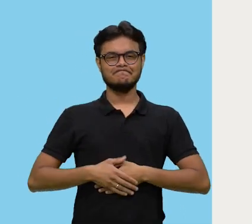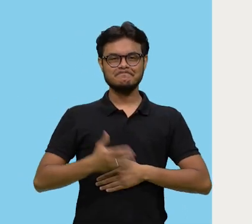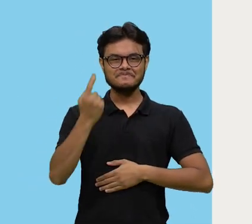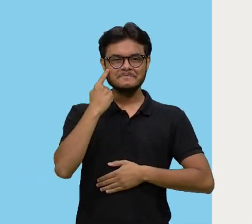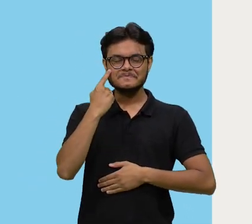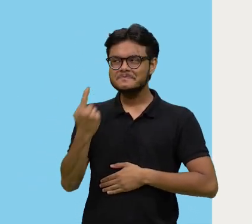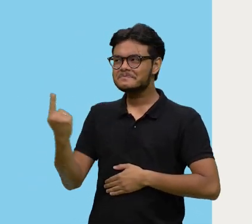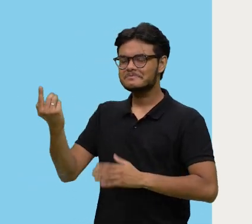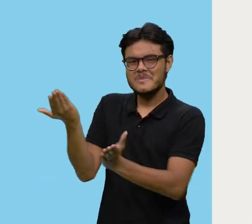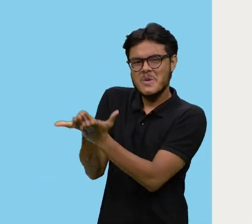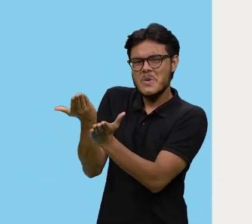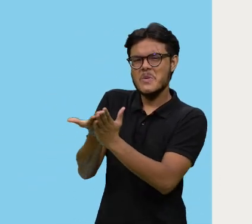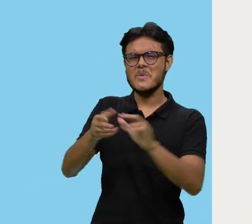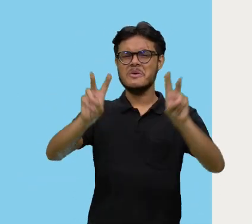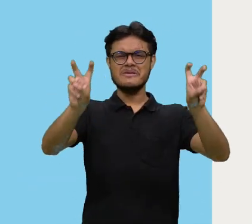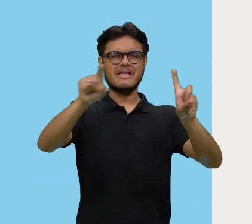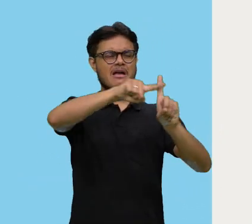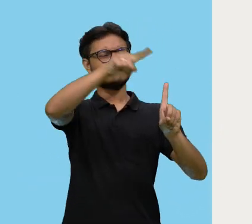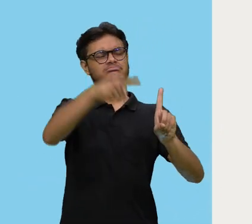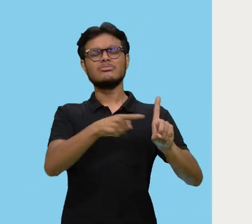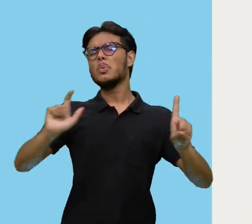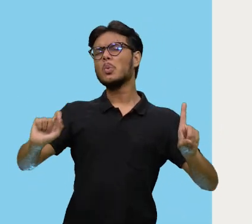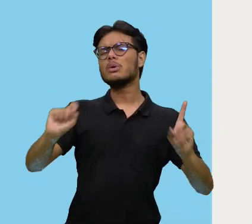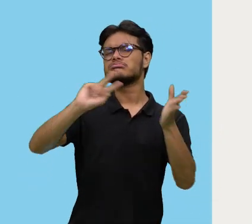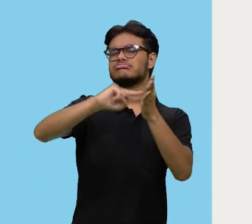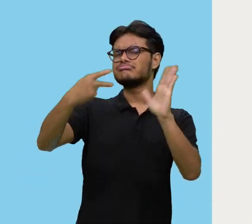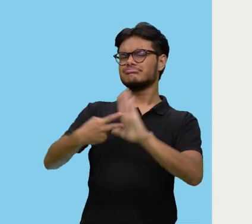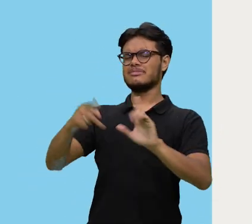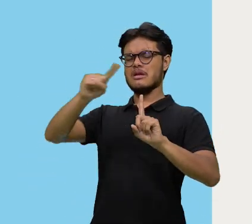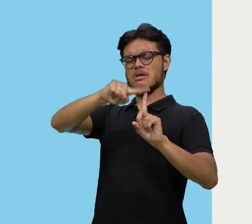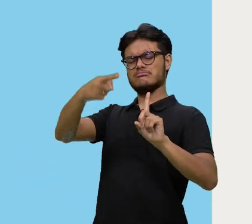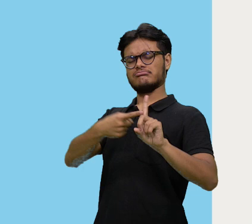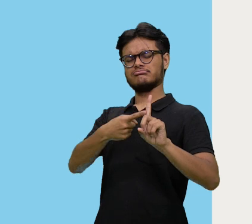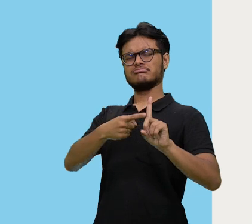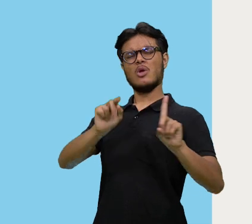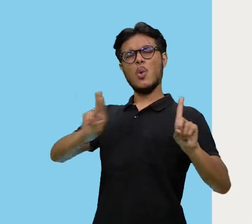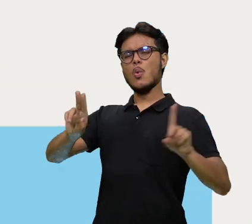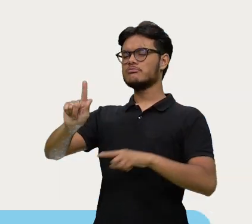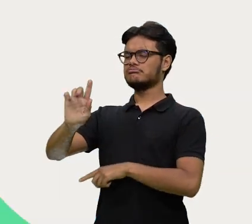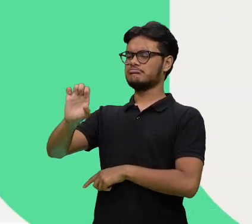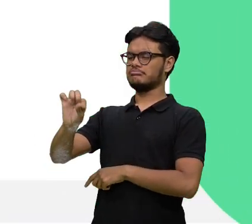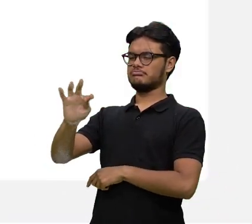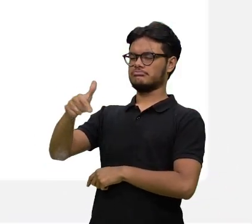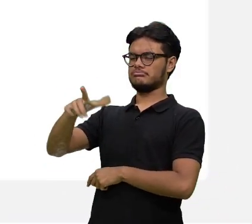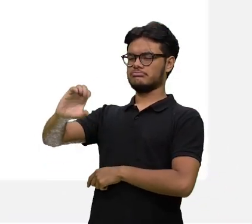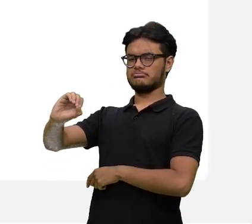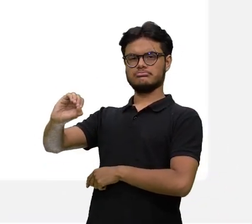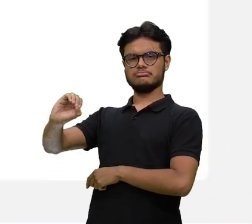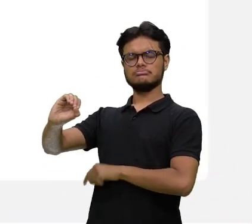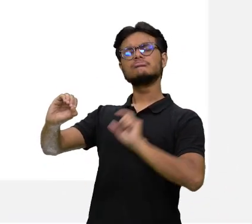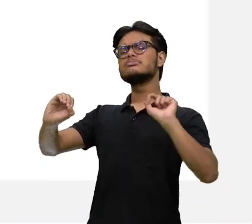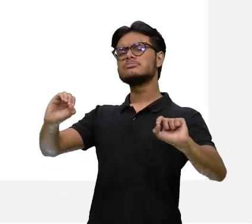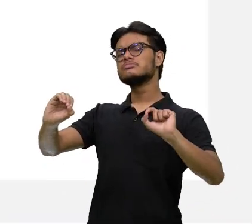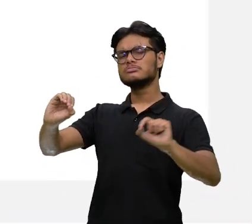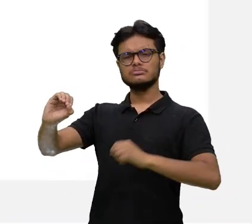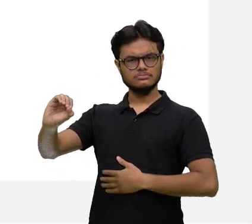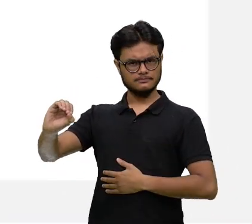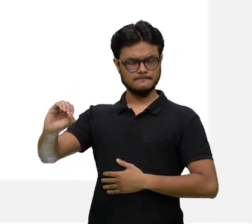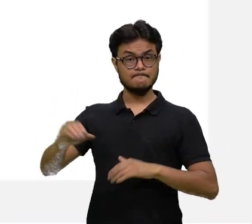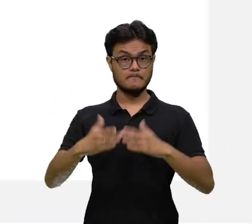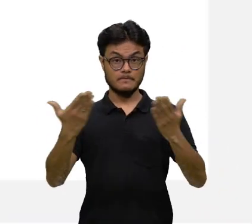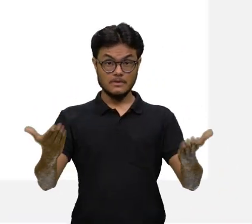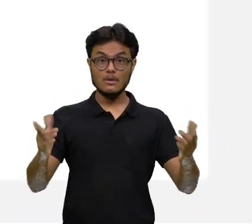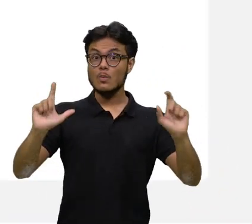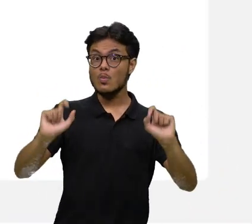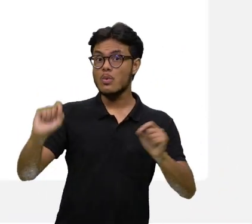comigo aqui sobre gestação. O que é isso, Jonas? Olha só, primeiro que a gente tem que entender que a gestação corresponde a um